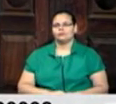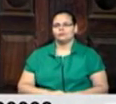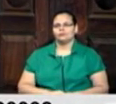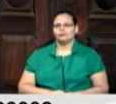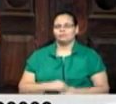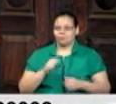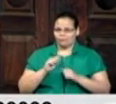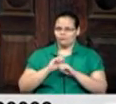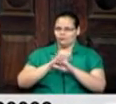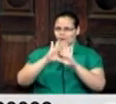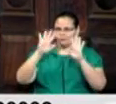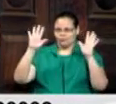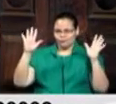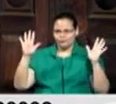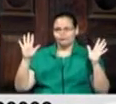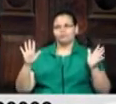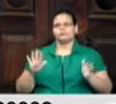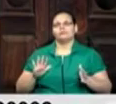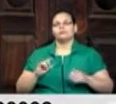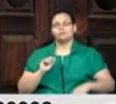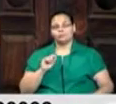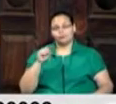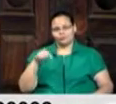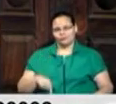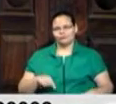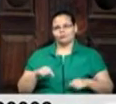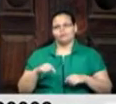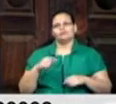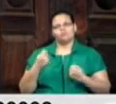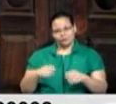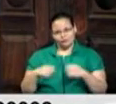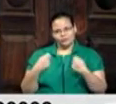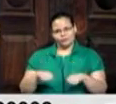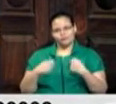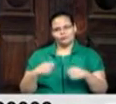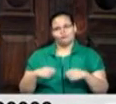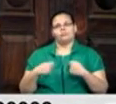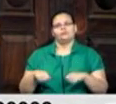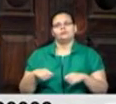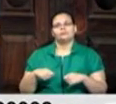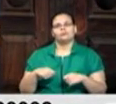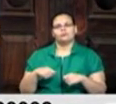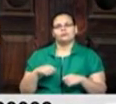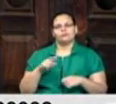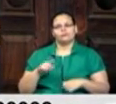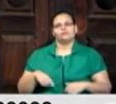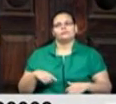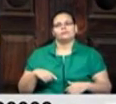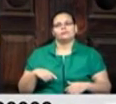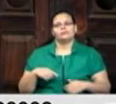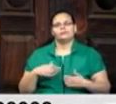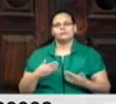de deixar claro que essa casa aqui também precisa participar